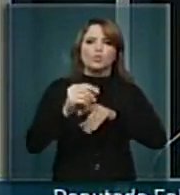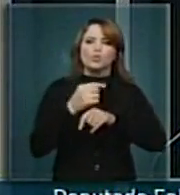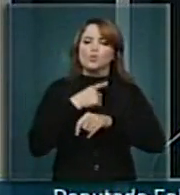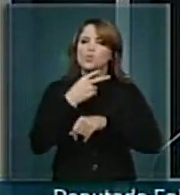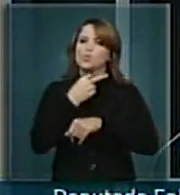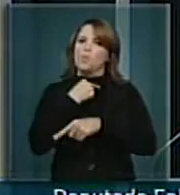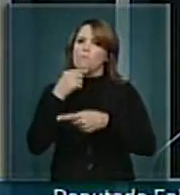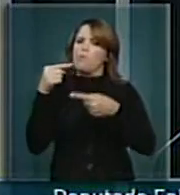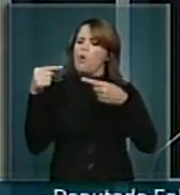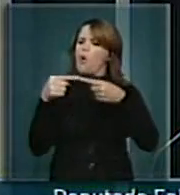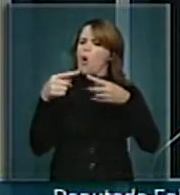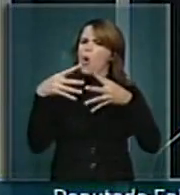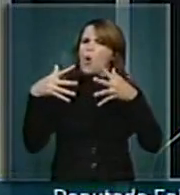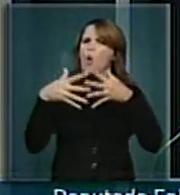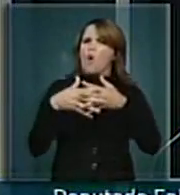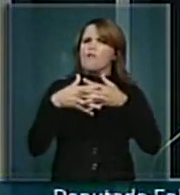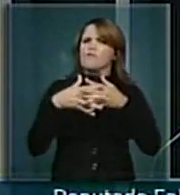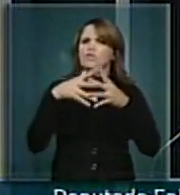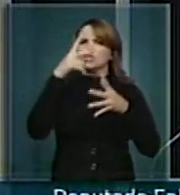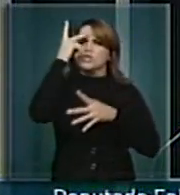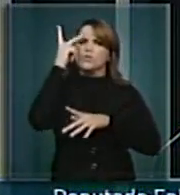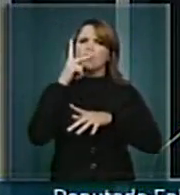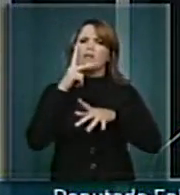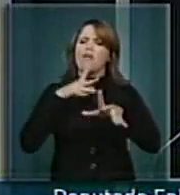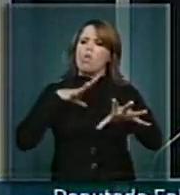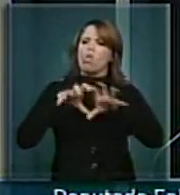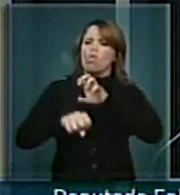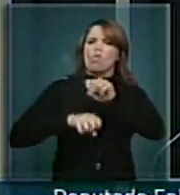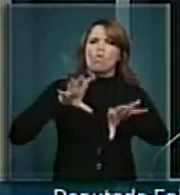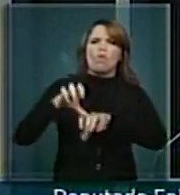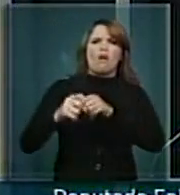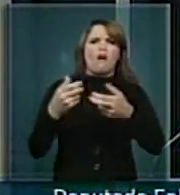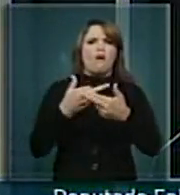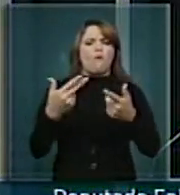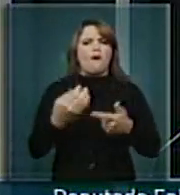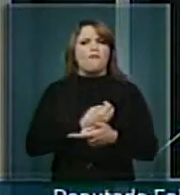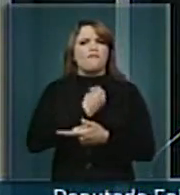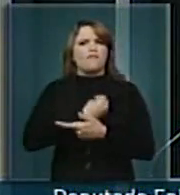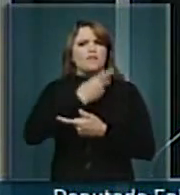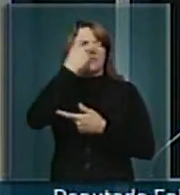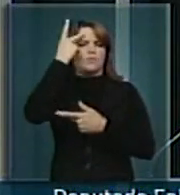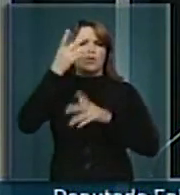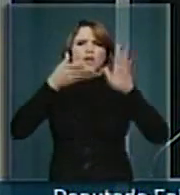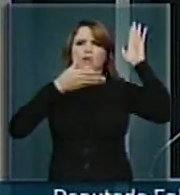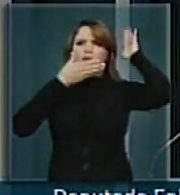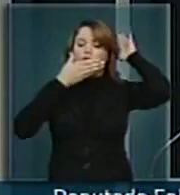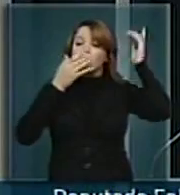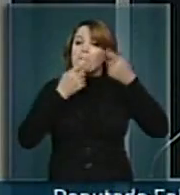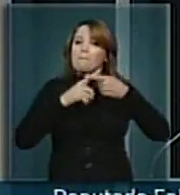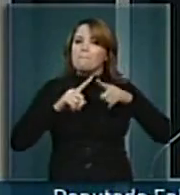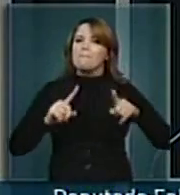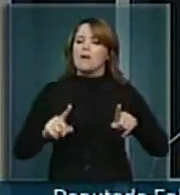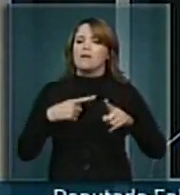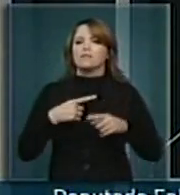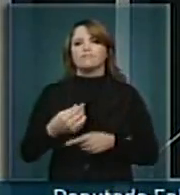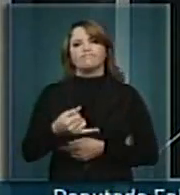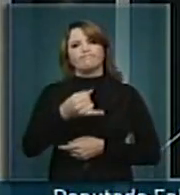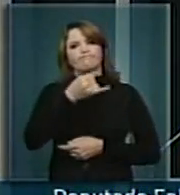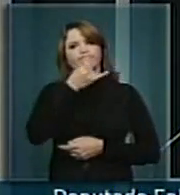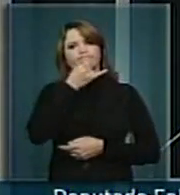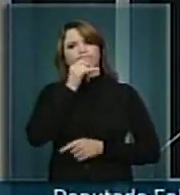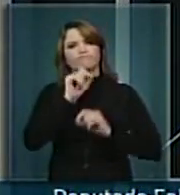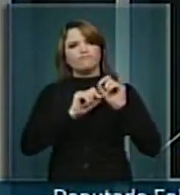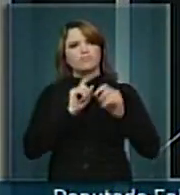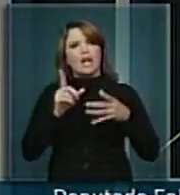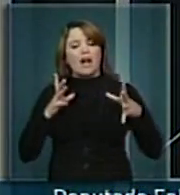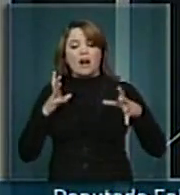ser confundidos com predadores das terras e das vidas indígenas. Porém, infelizmente,